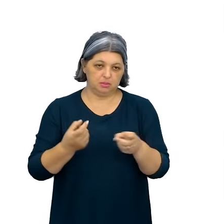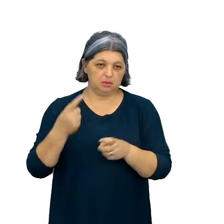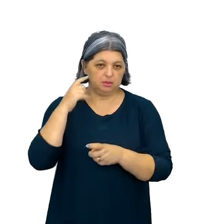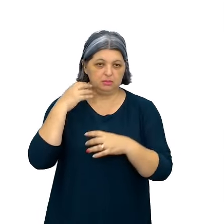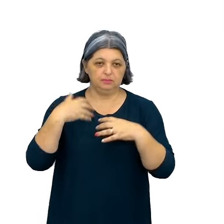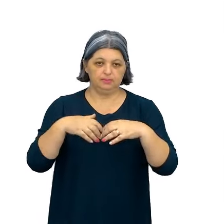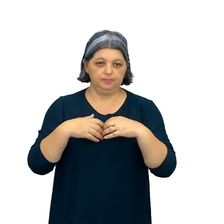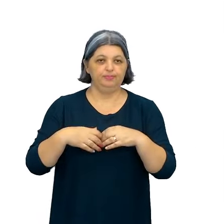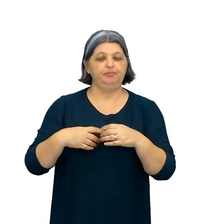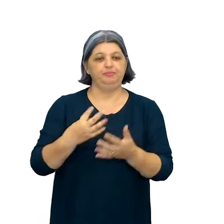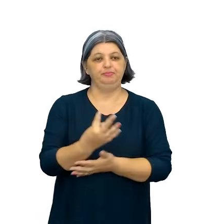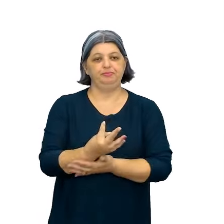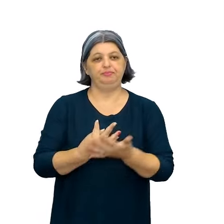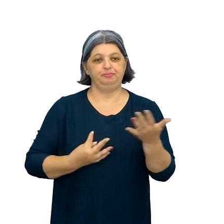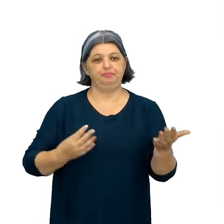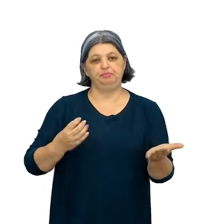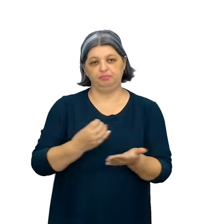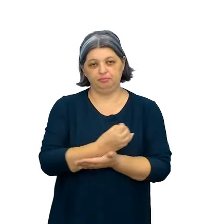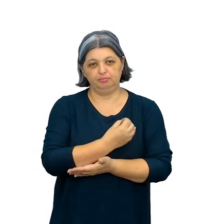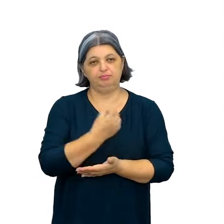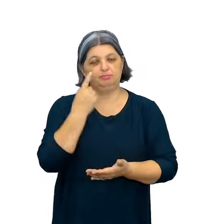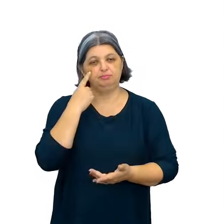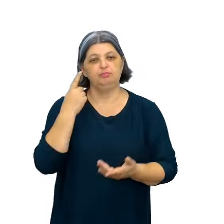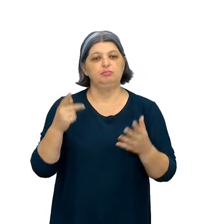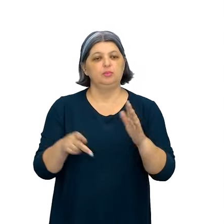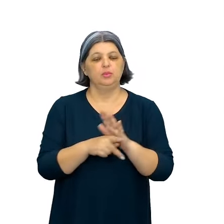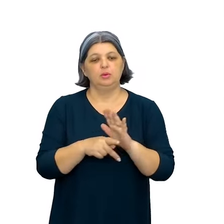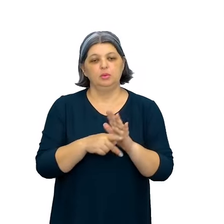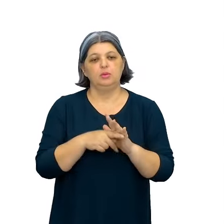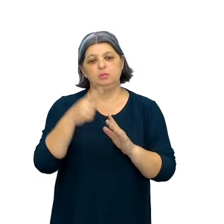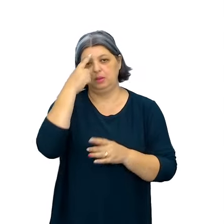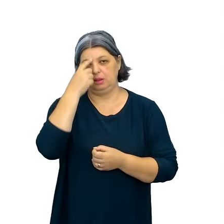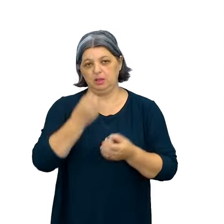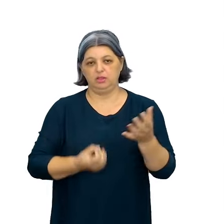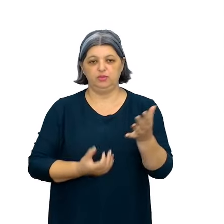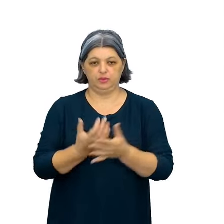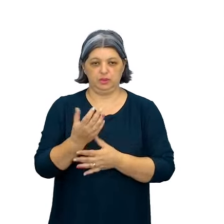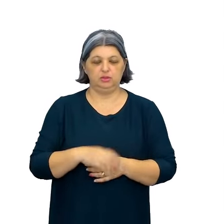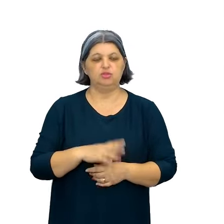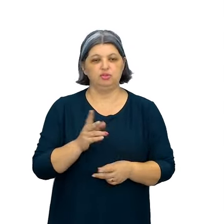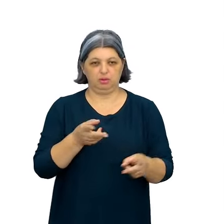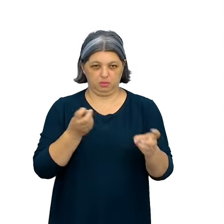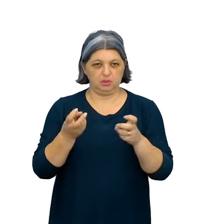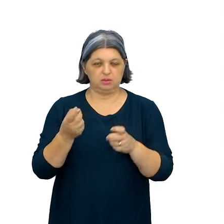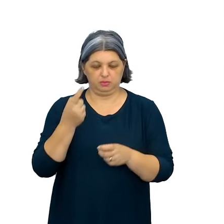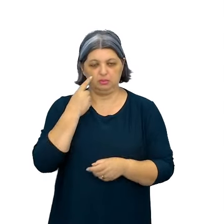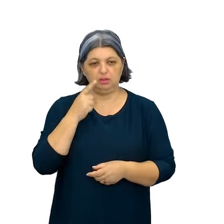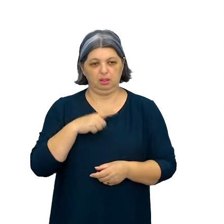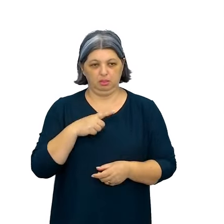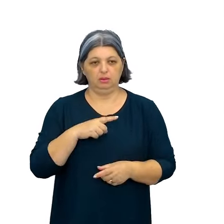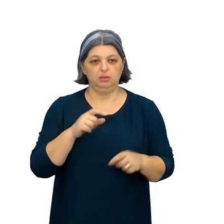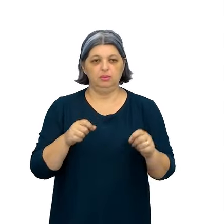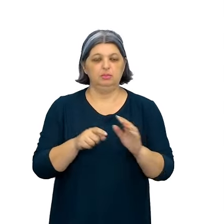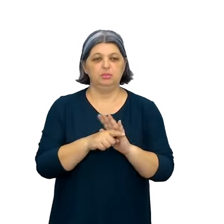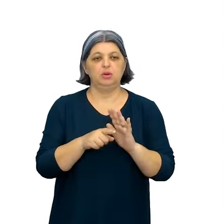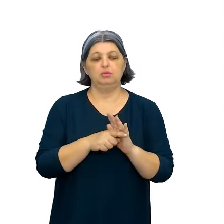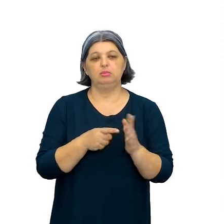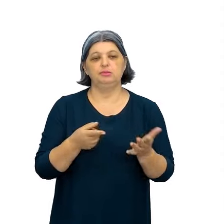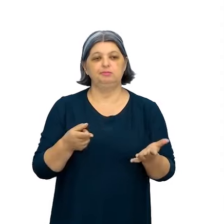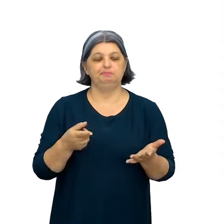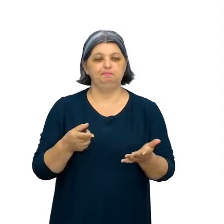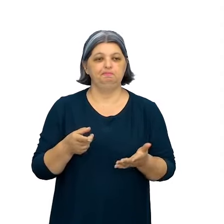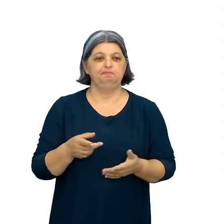o texto original, promovendo a interdiscursividade e a criatividade. Então, como a gente observa, há um amplo,